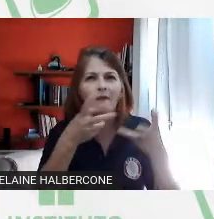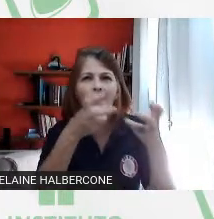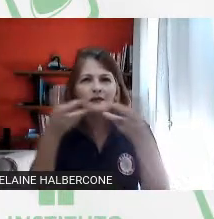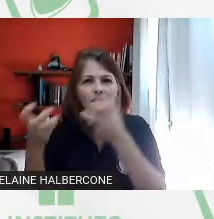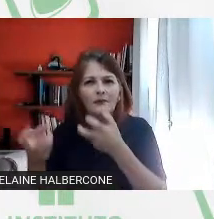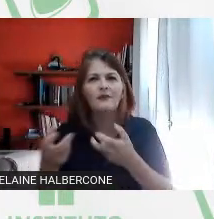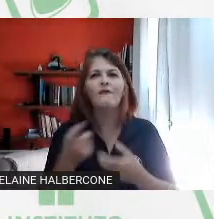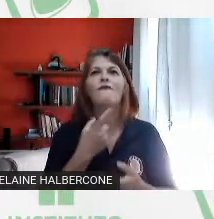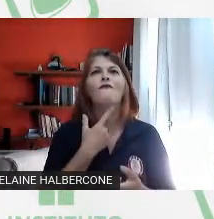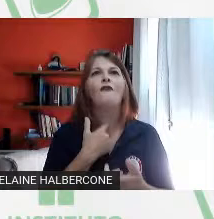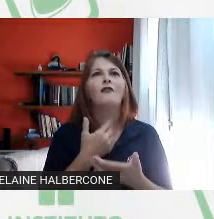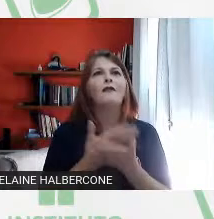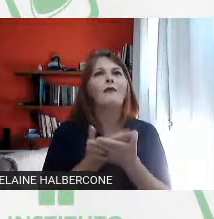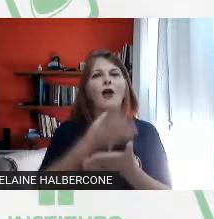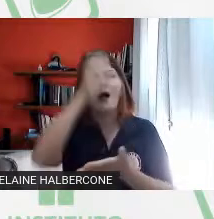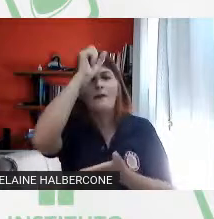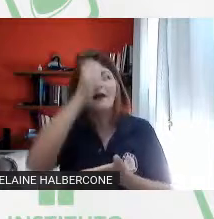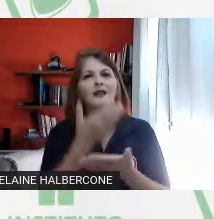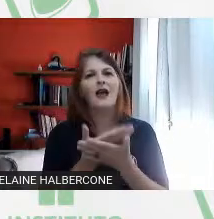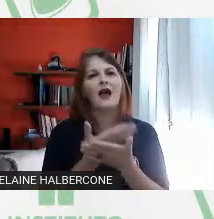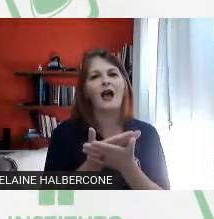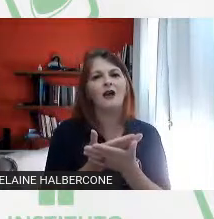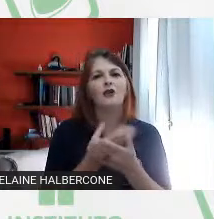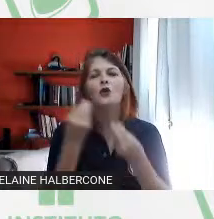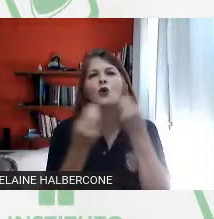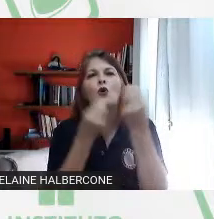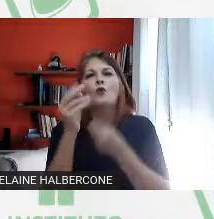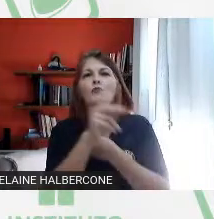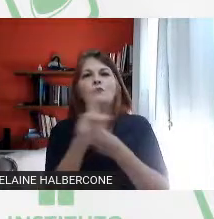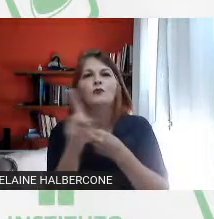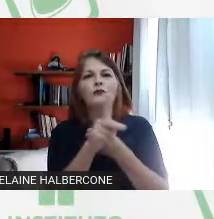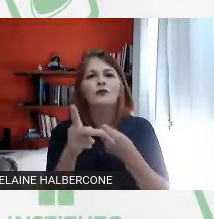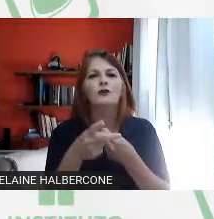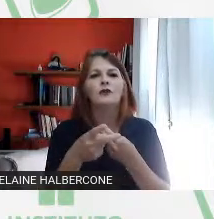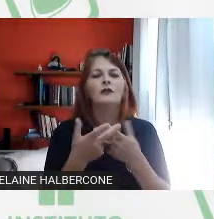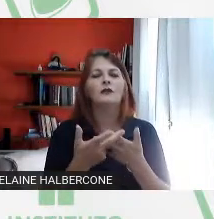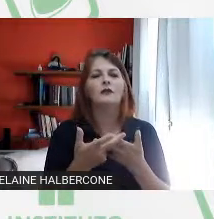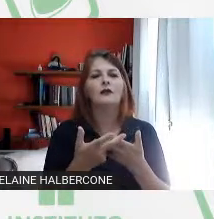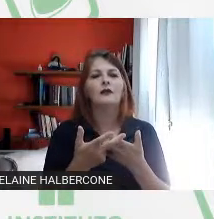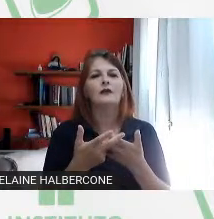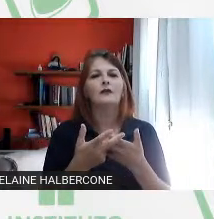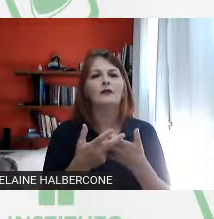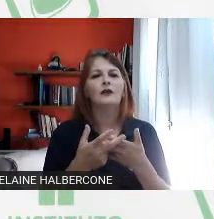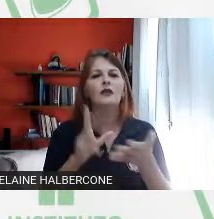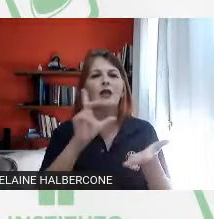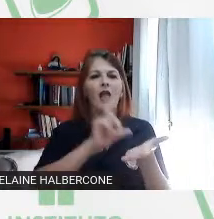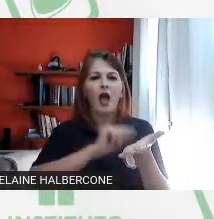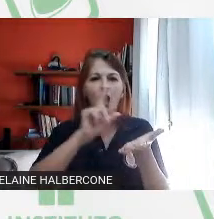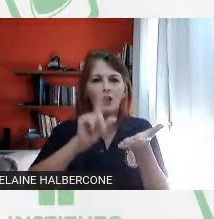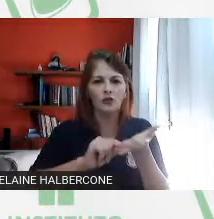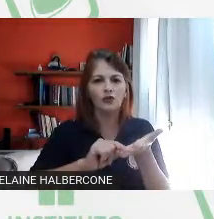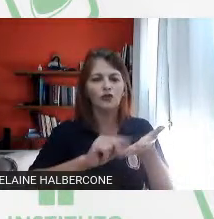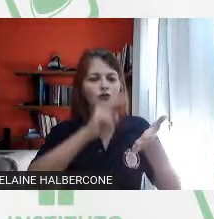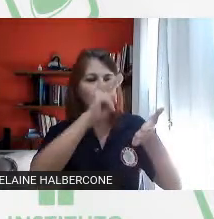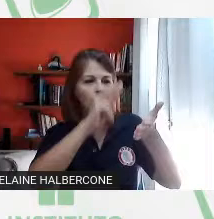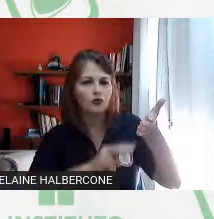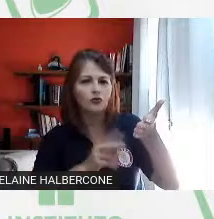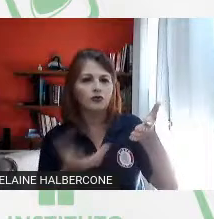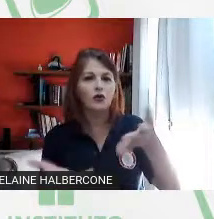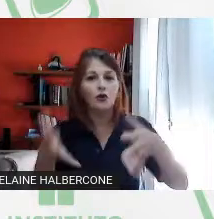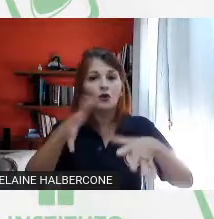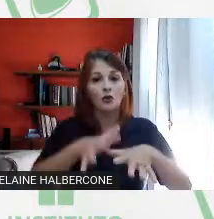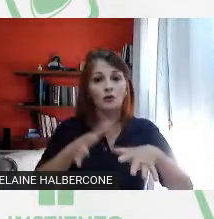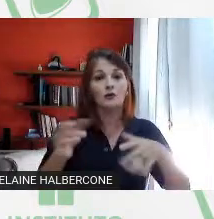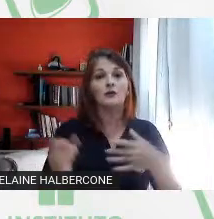e como professores, ao ler também esse artigo a respeito da inclusão das TICs na